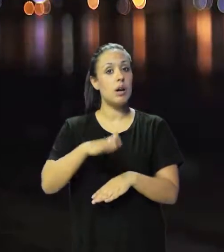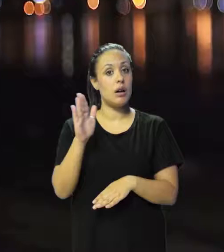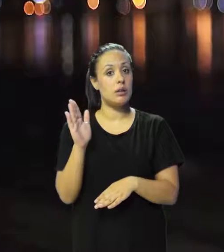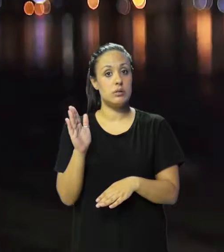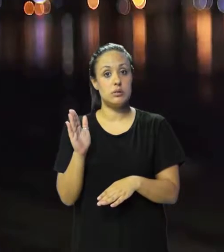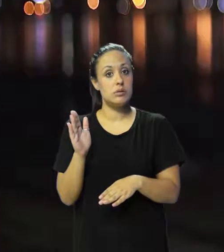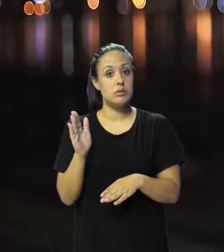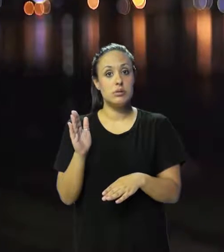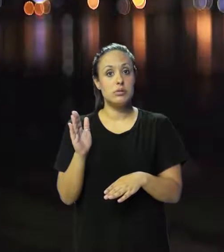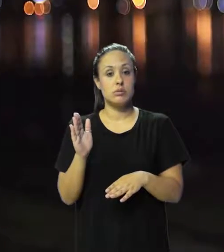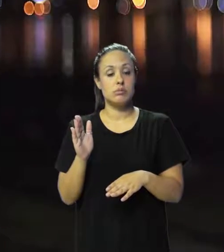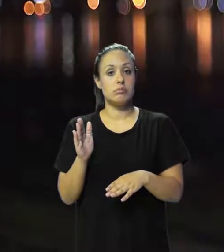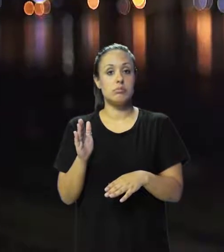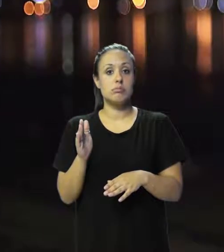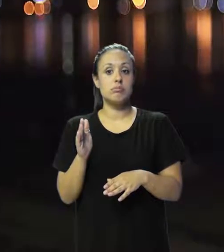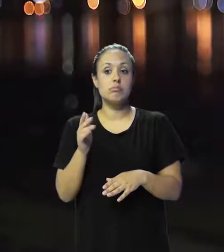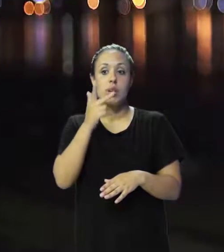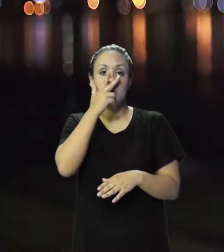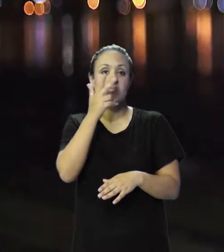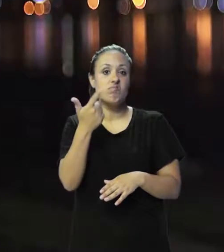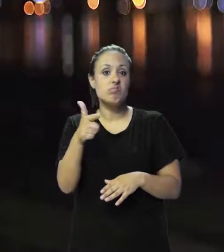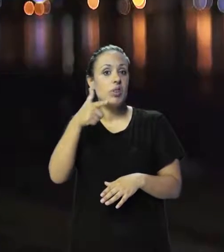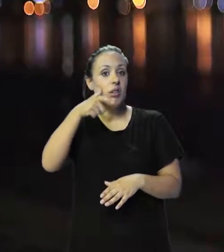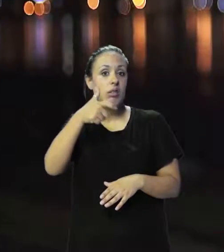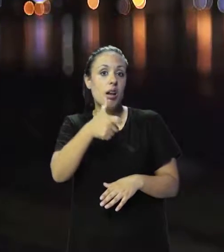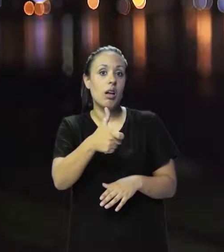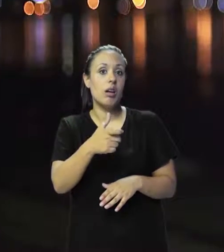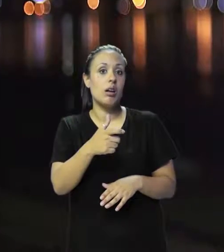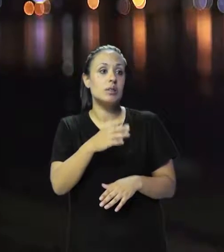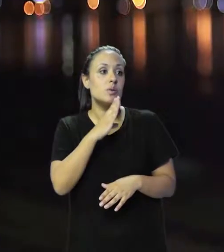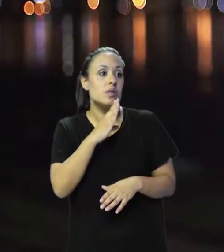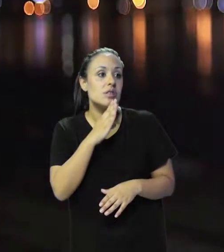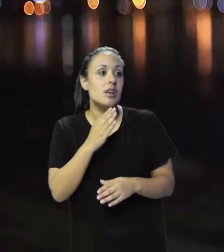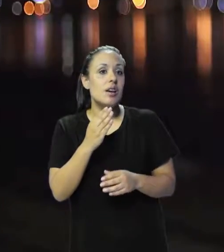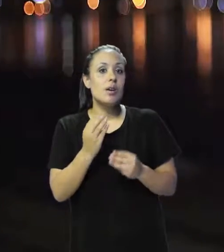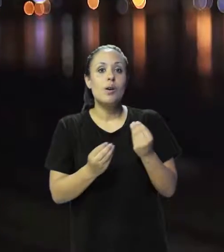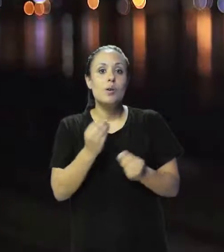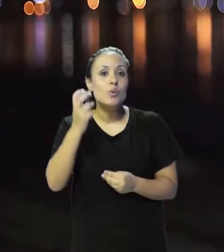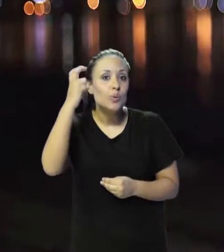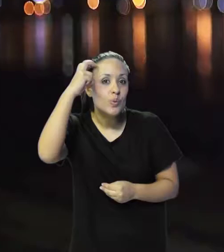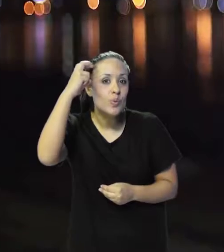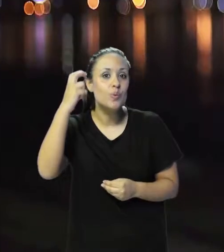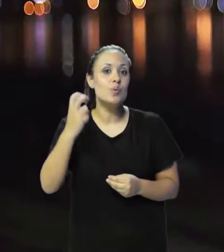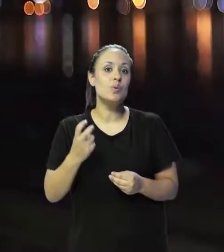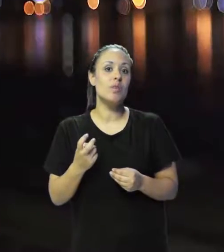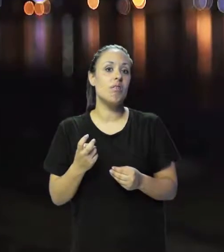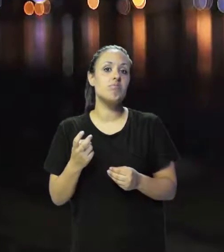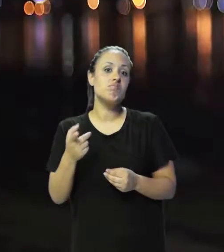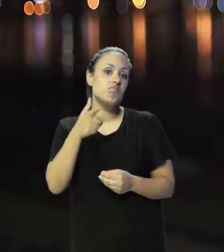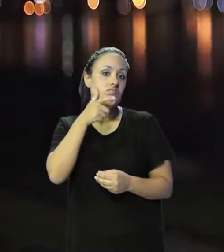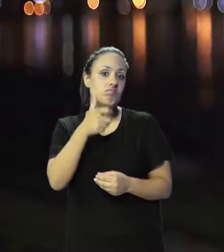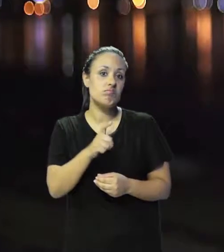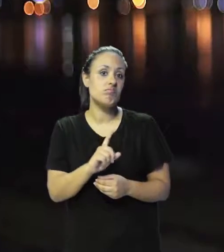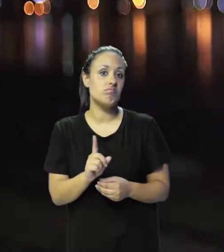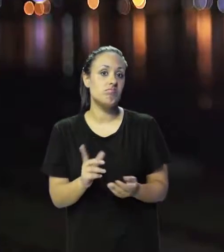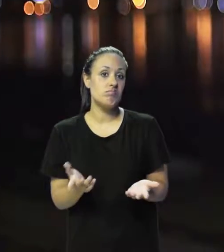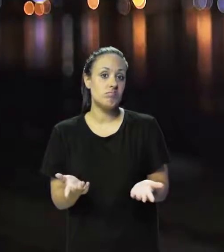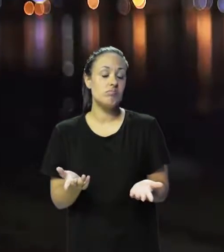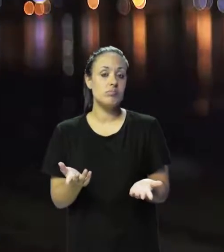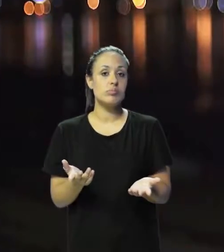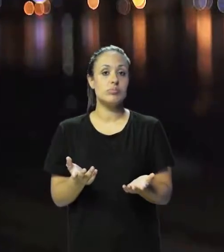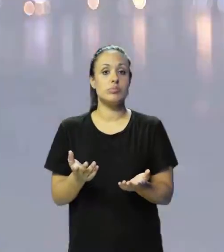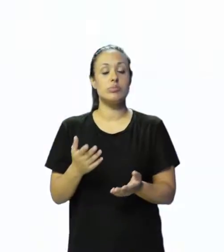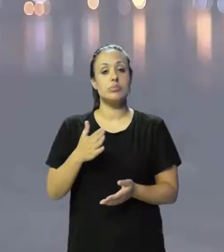né? E não volta mais, aí não tem esse interesse de conhecer como é que é a cultura e